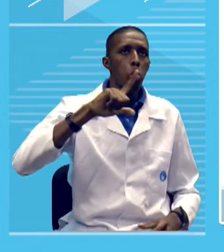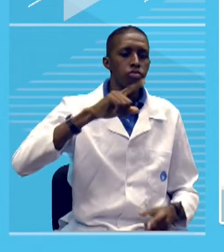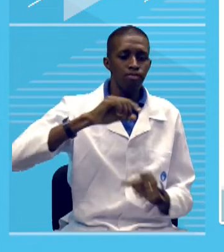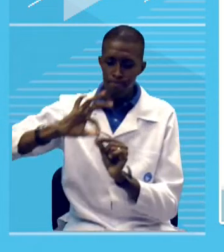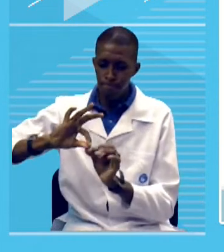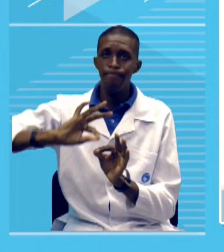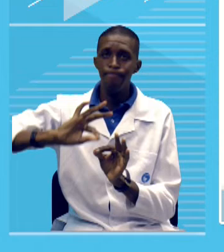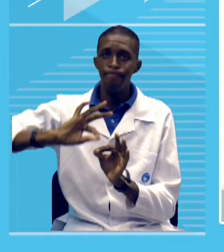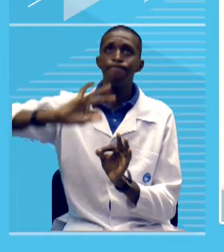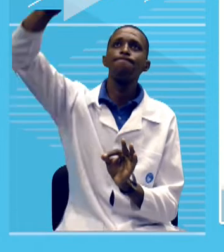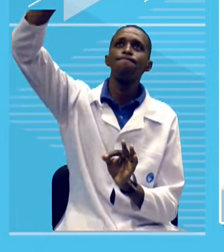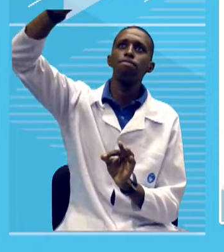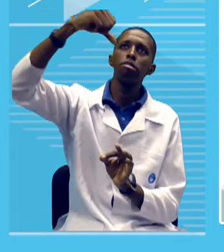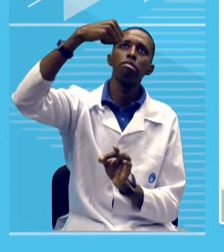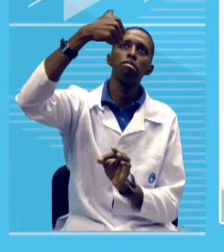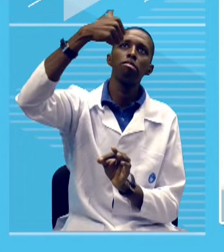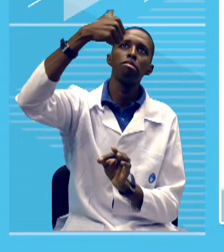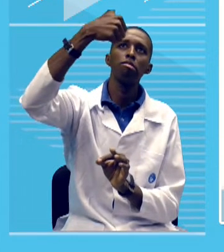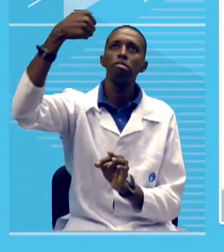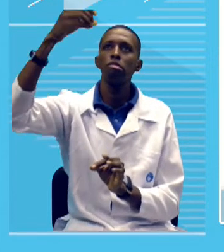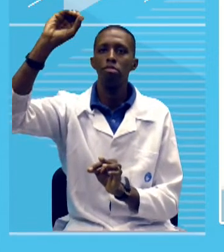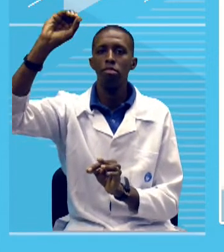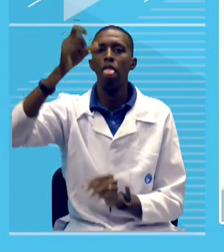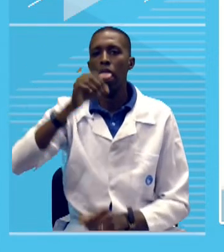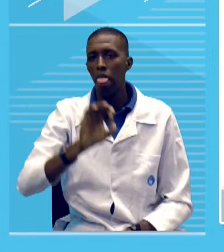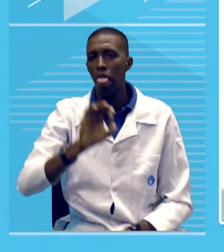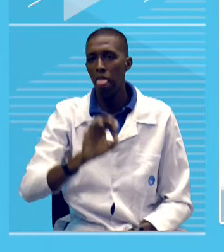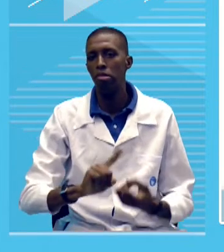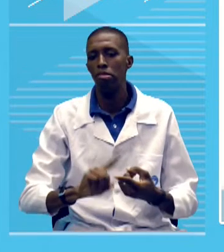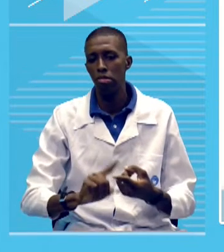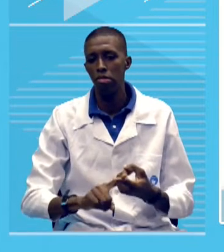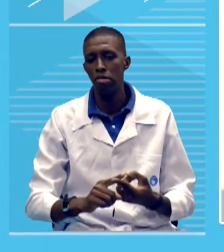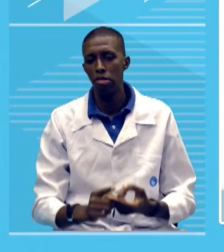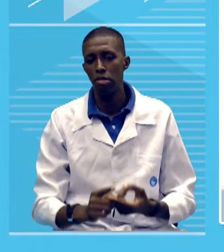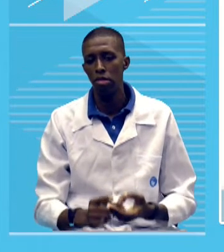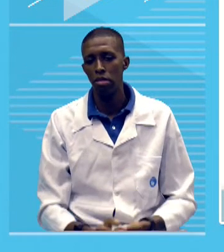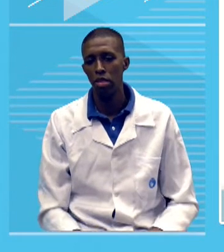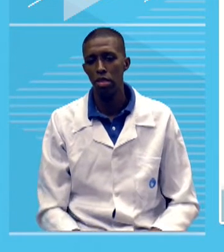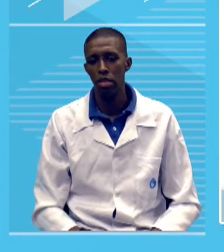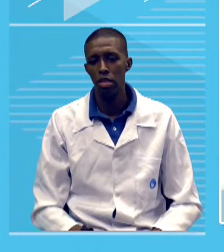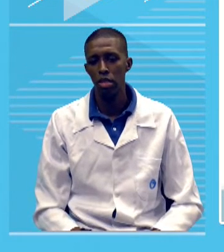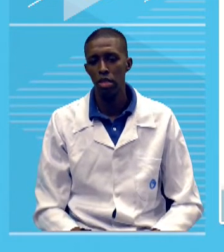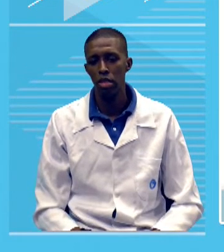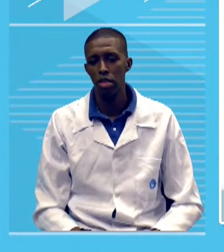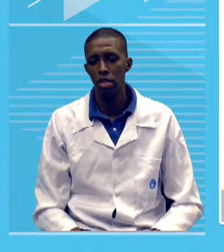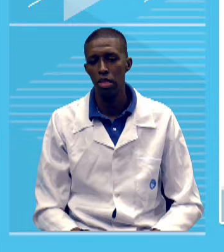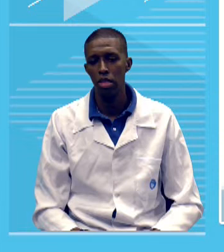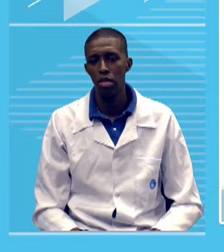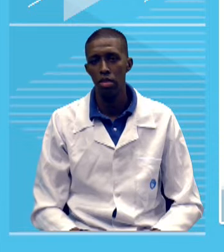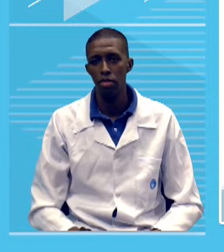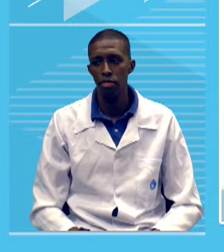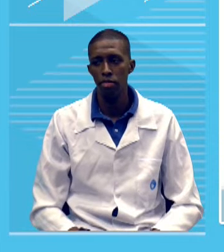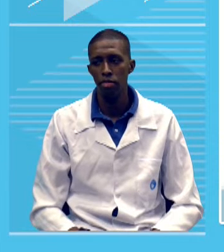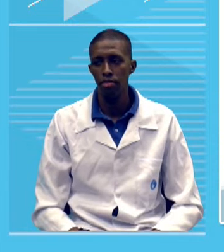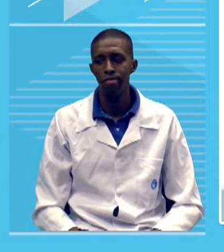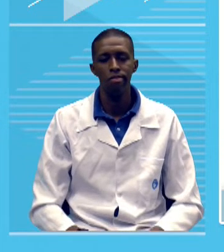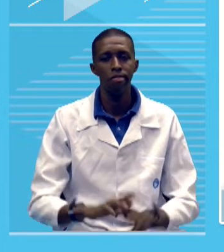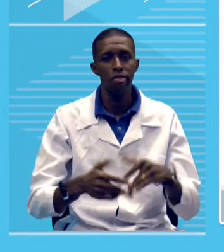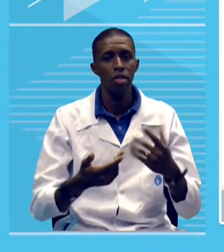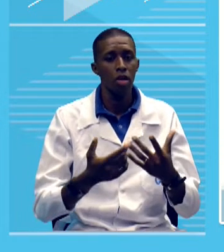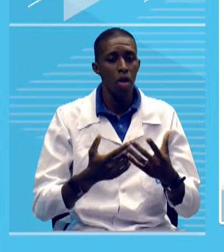muita matéria-prima tirada do Meio para produzir essas estruturas como por exemplo as